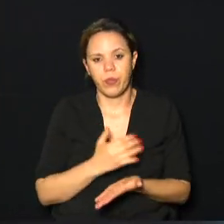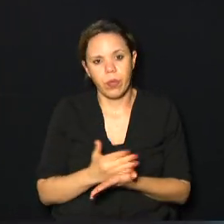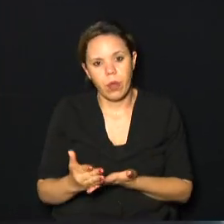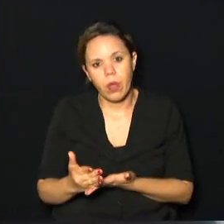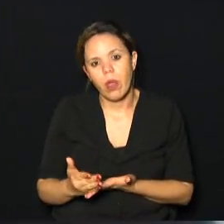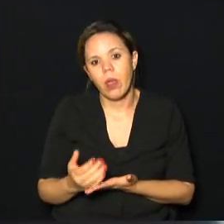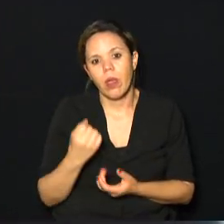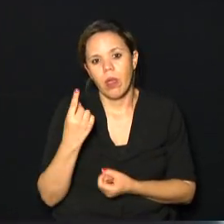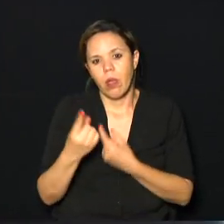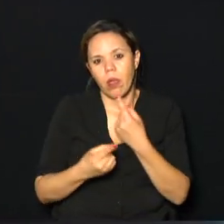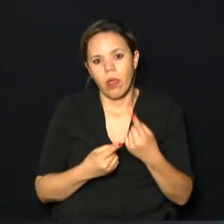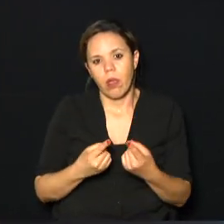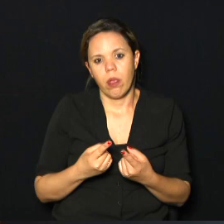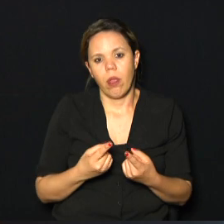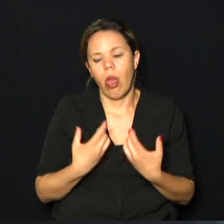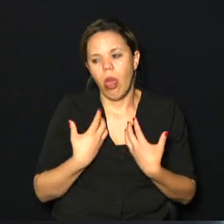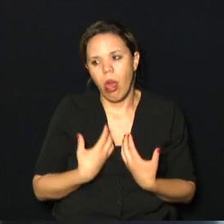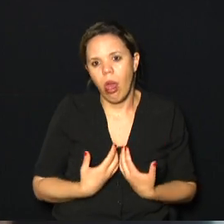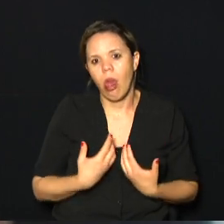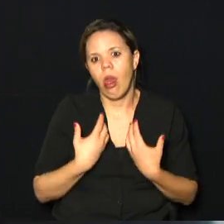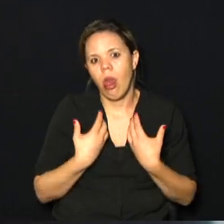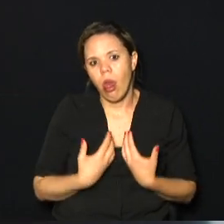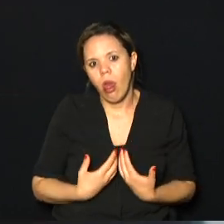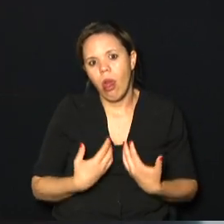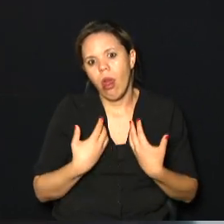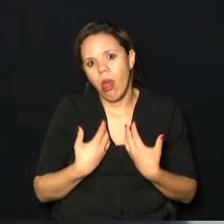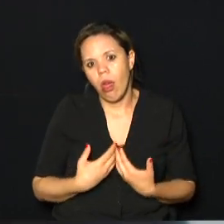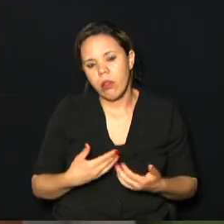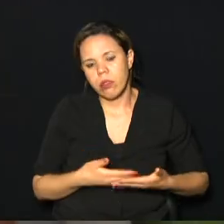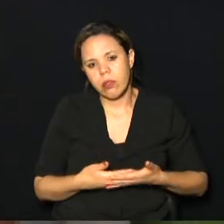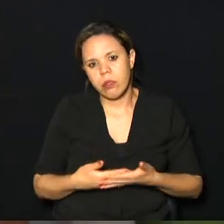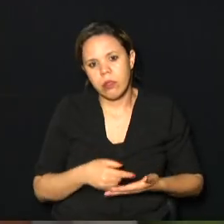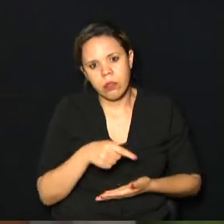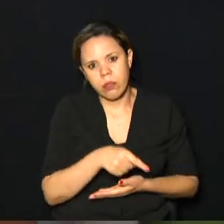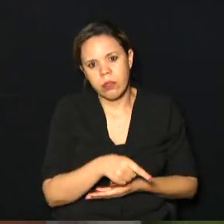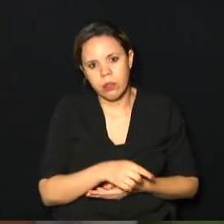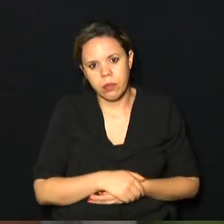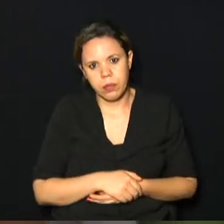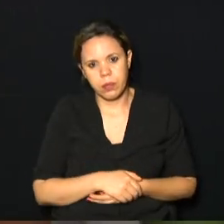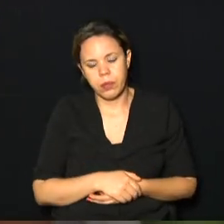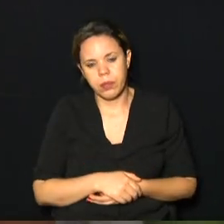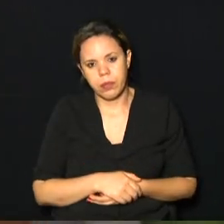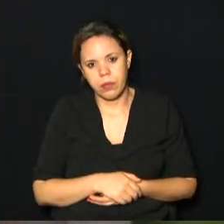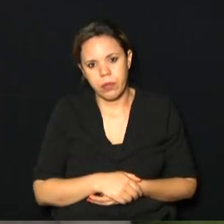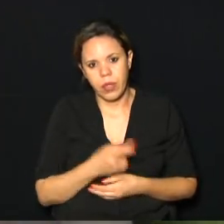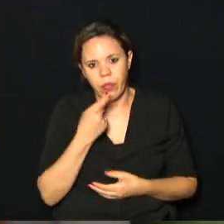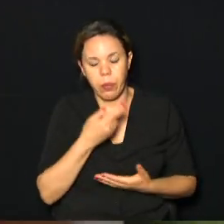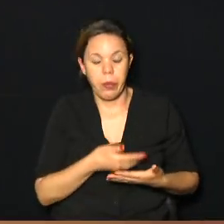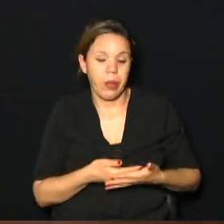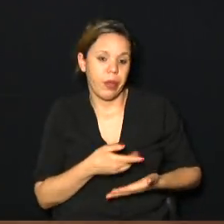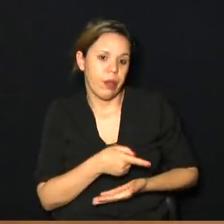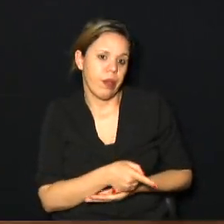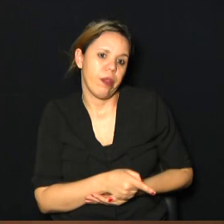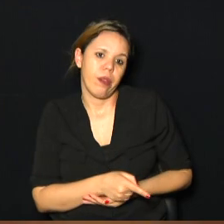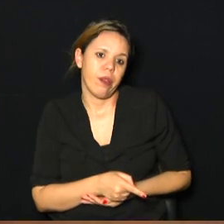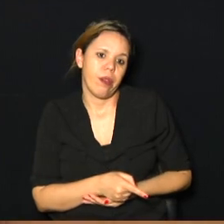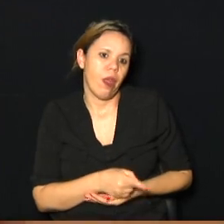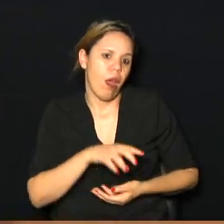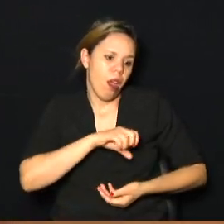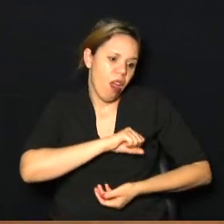a ter algum sintoma mais de cansaço, o neném, não, falando mais em bebês, né? O bebê não